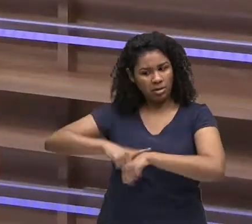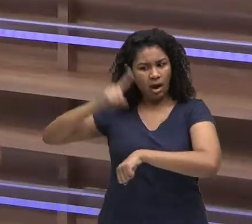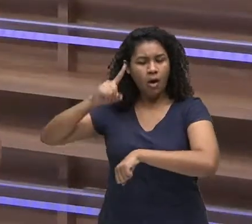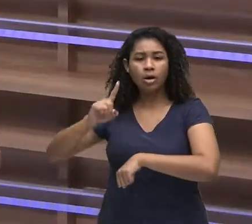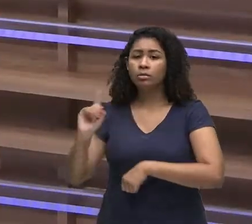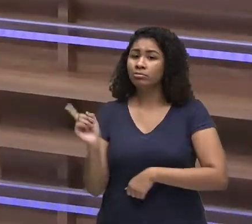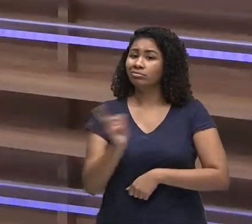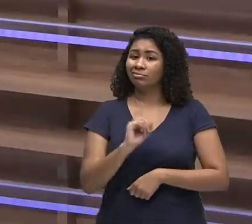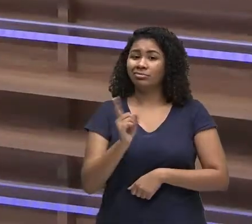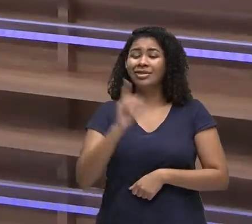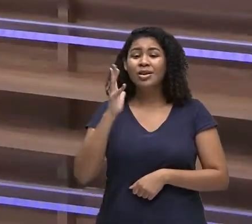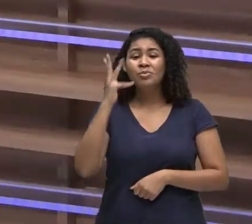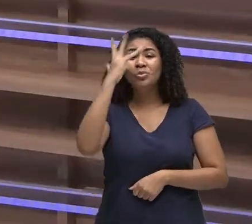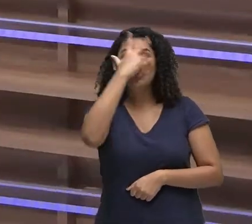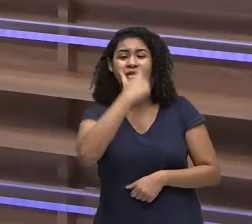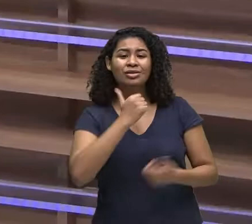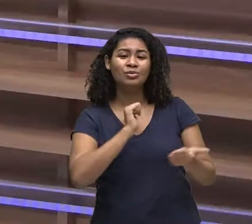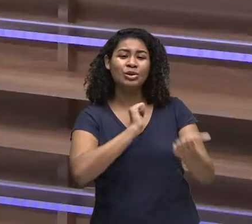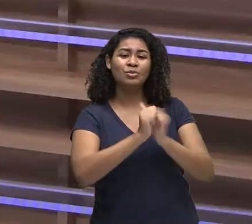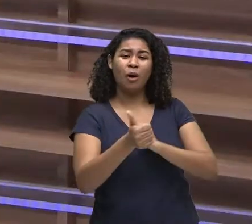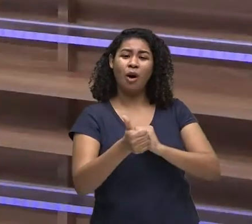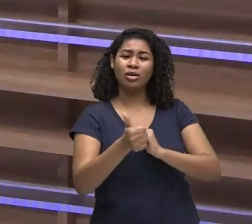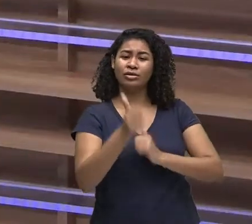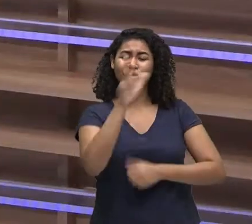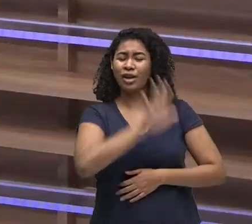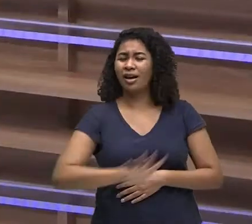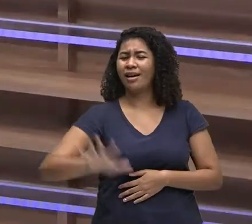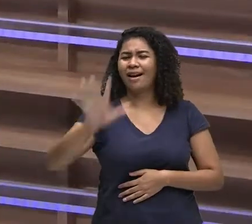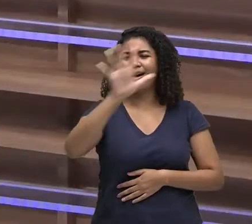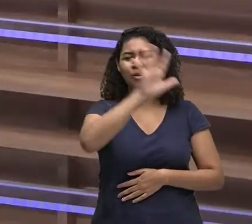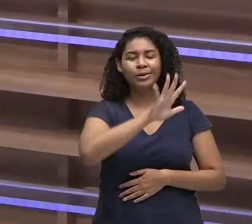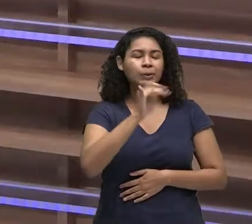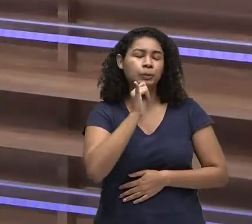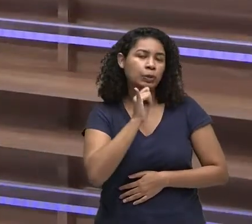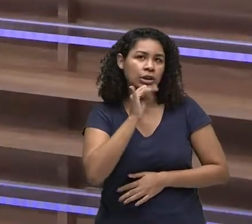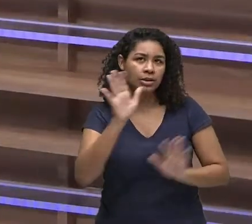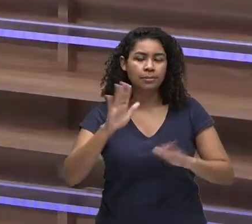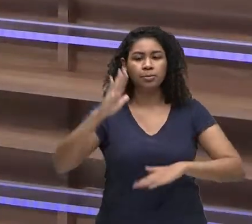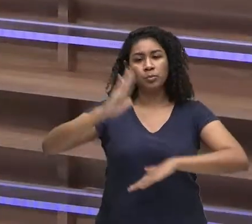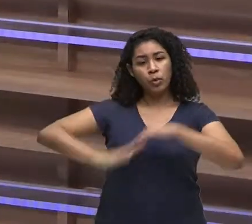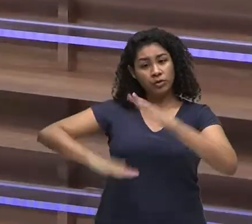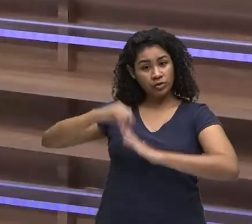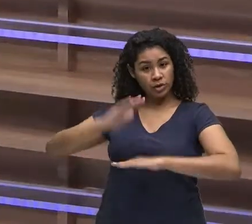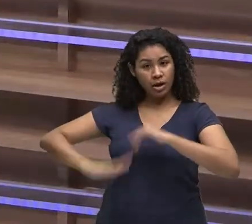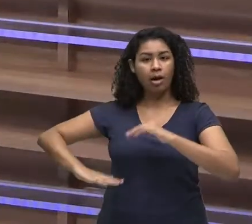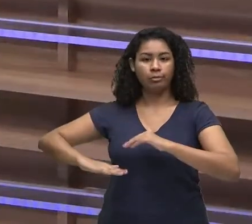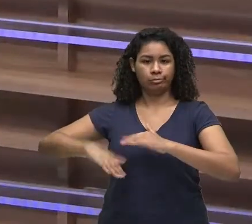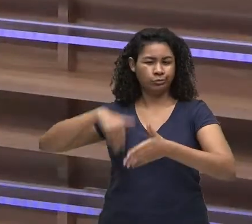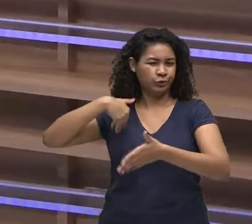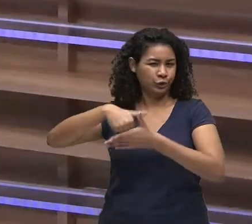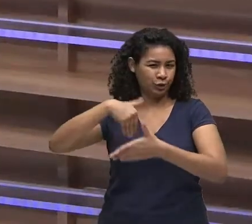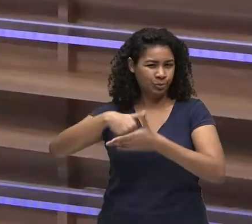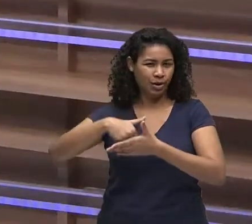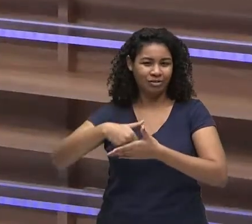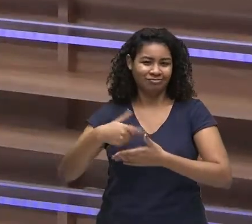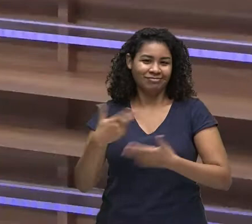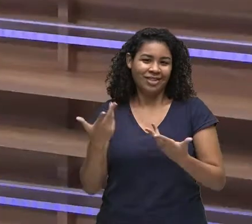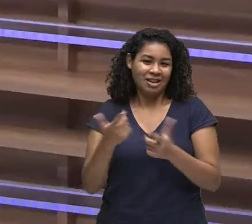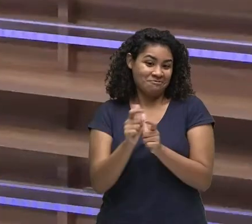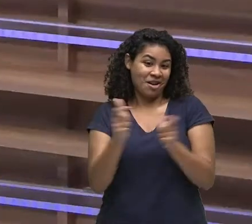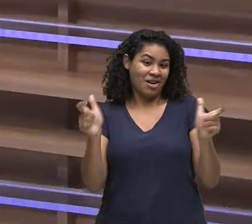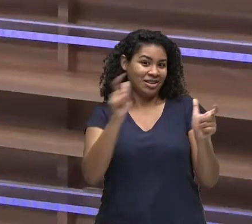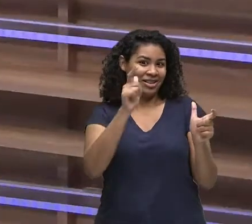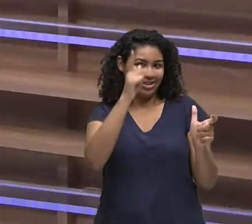vai embelezar o esporte de modo geral. Imagina que o atleta do futebol, falo muito do futebol porque é a